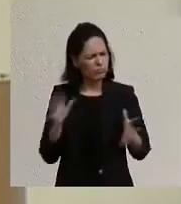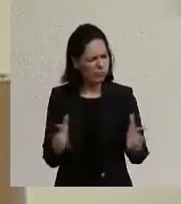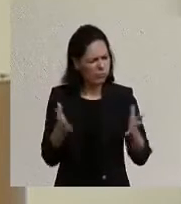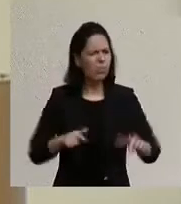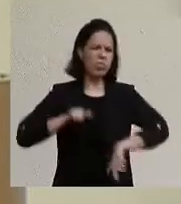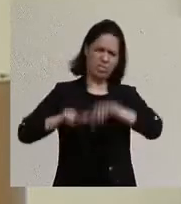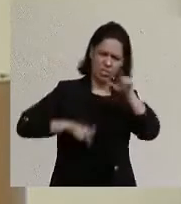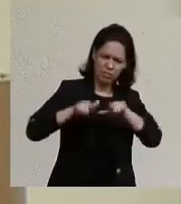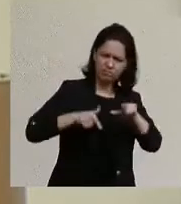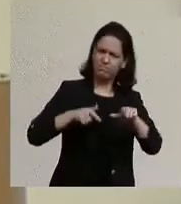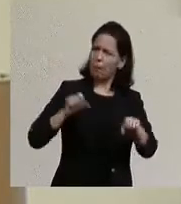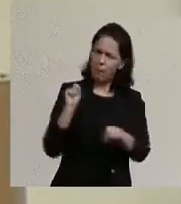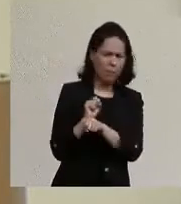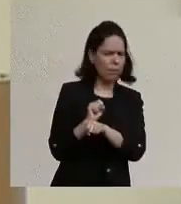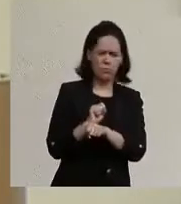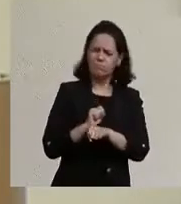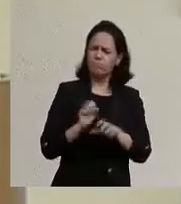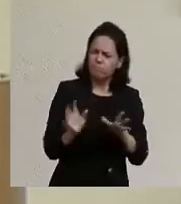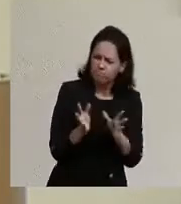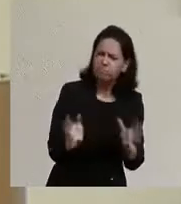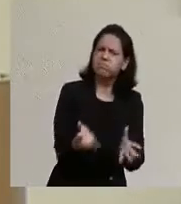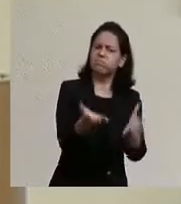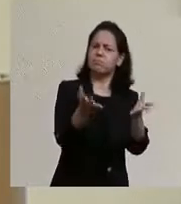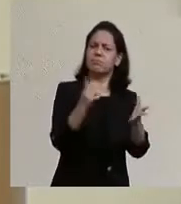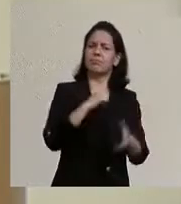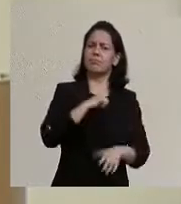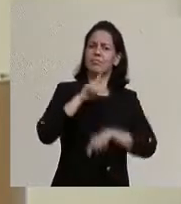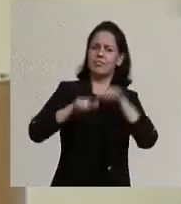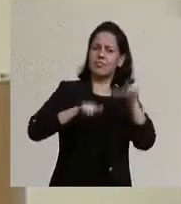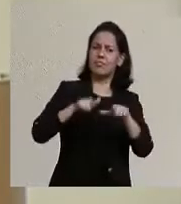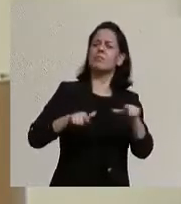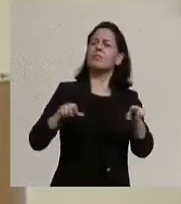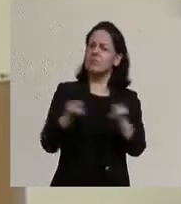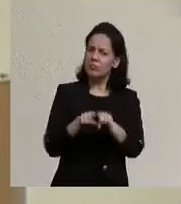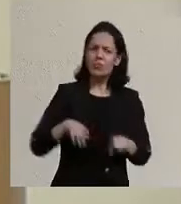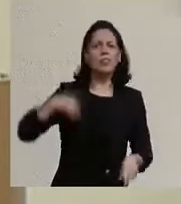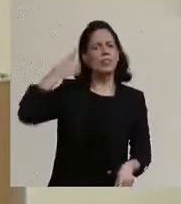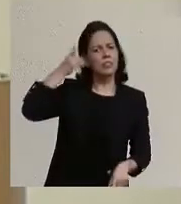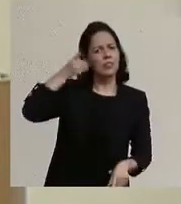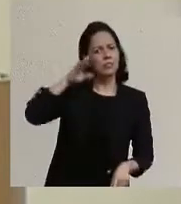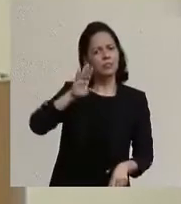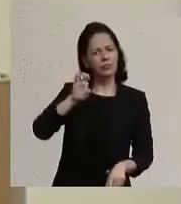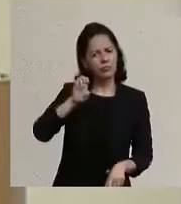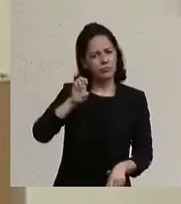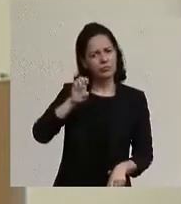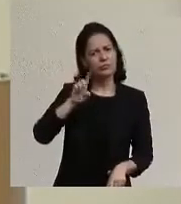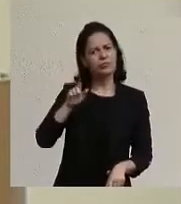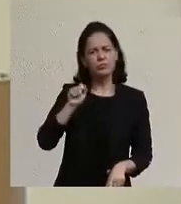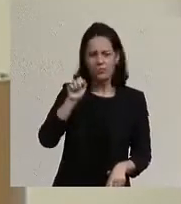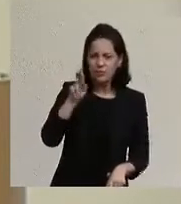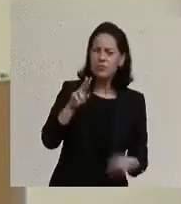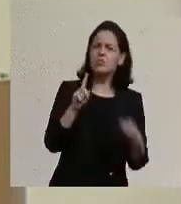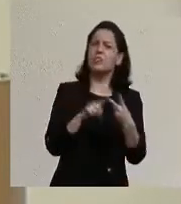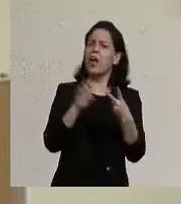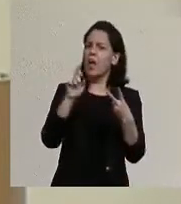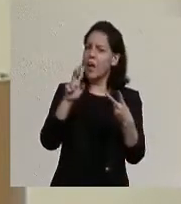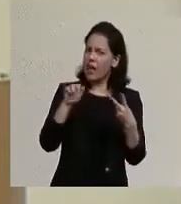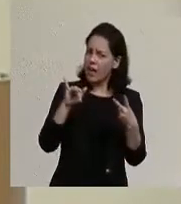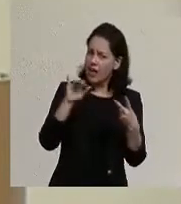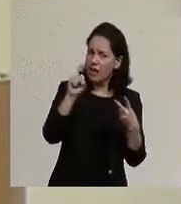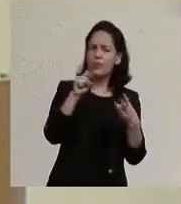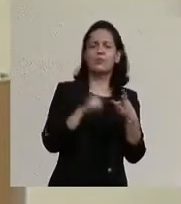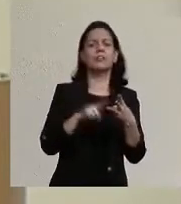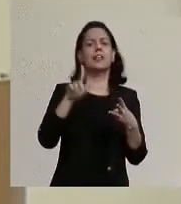no trabalho vamos continuar trabalhando viu Deputado César nosso amigo Elvis Lelinho